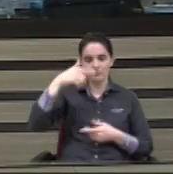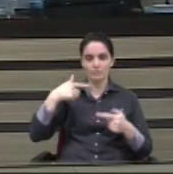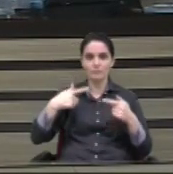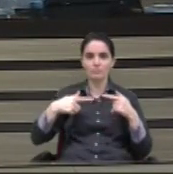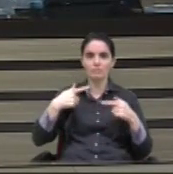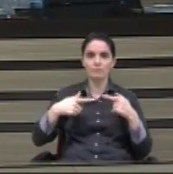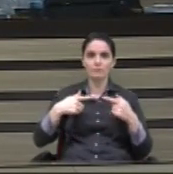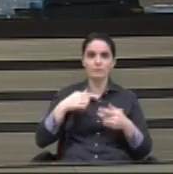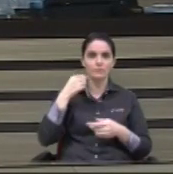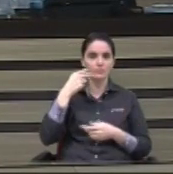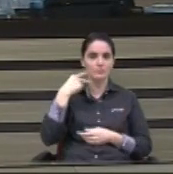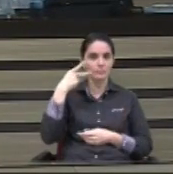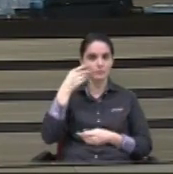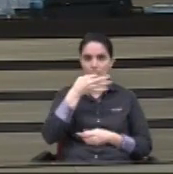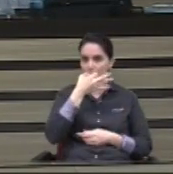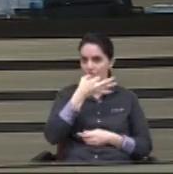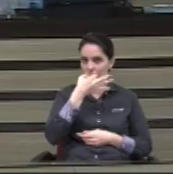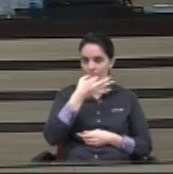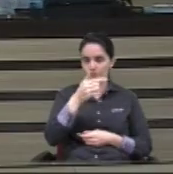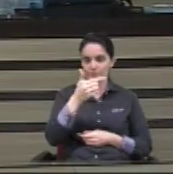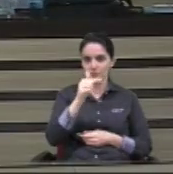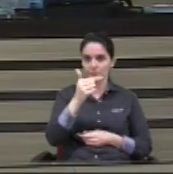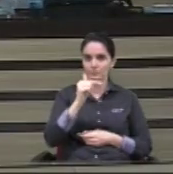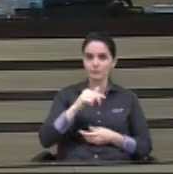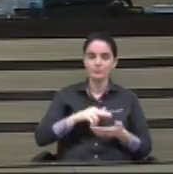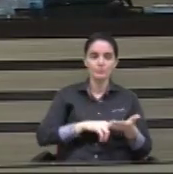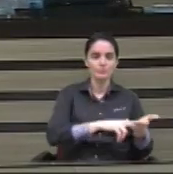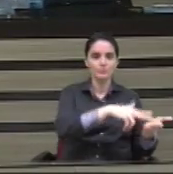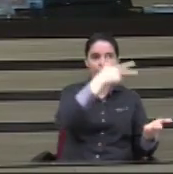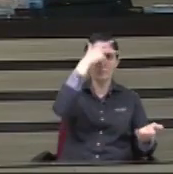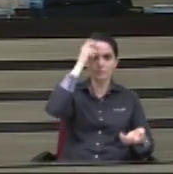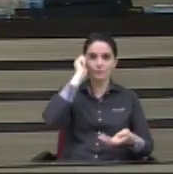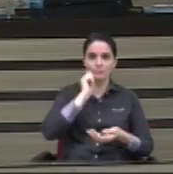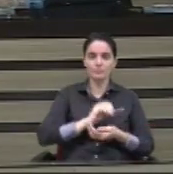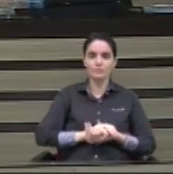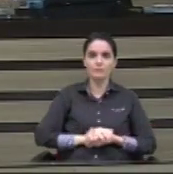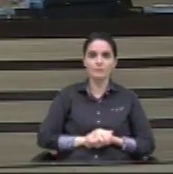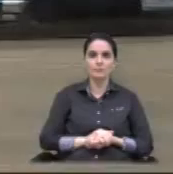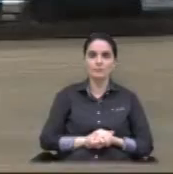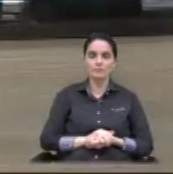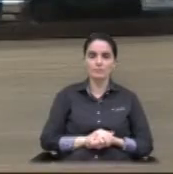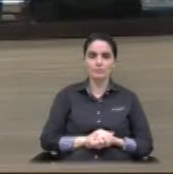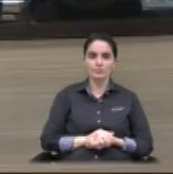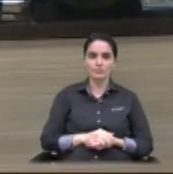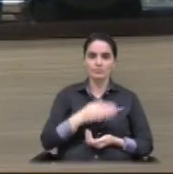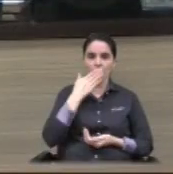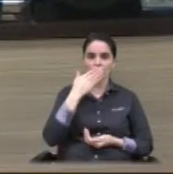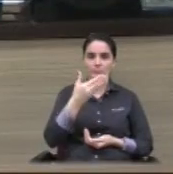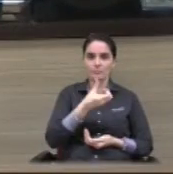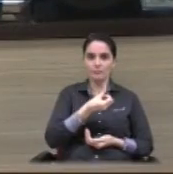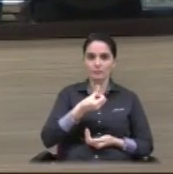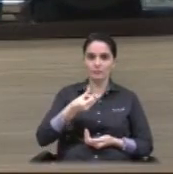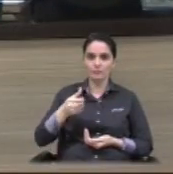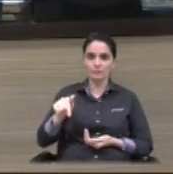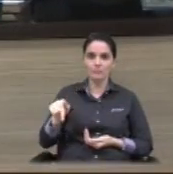em discussão. Algum vereador deseja? Não havendo, encaminhe-se ao executivo. Requerimento